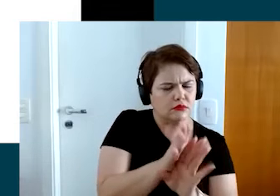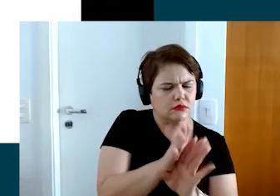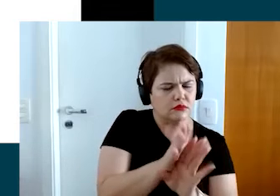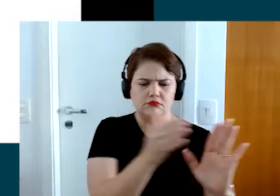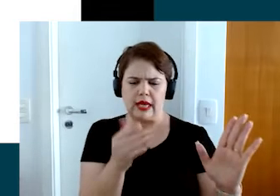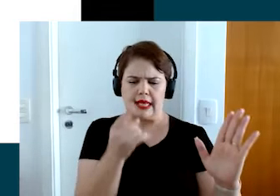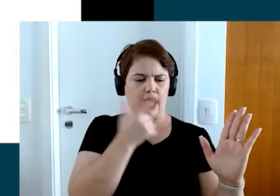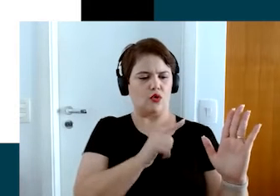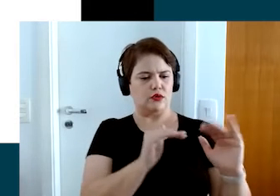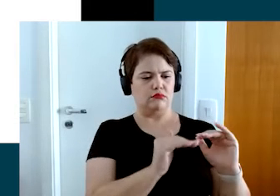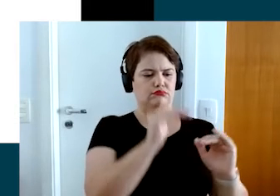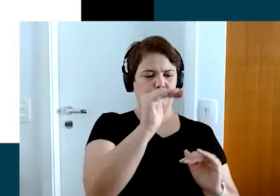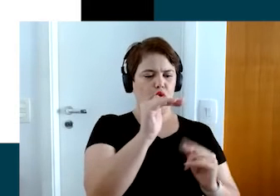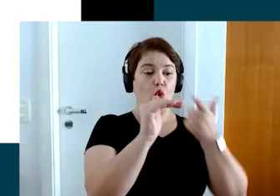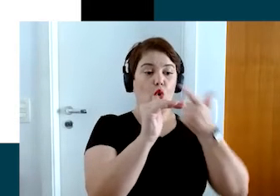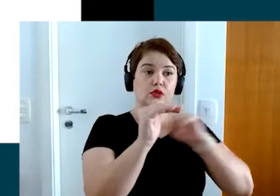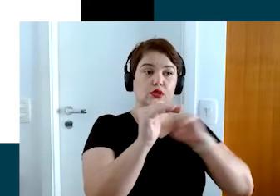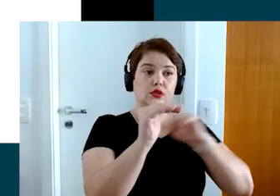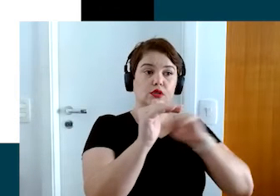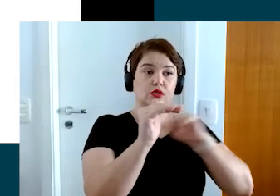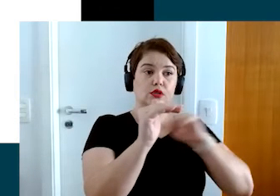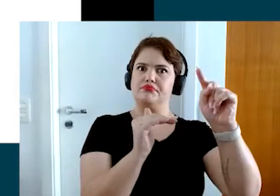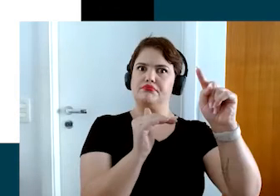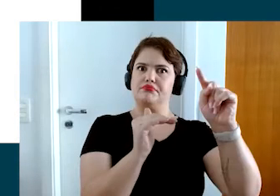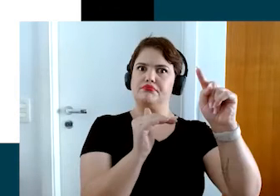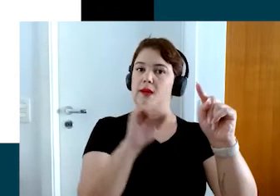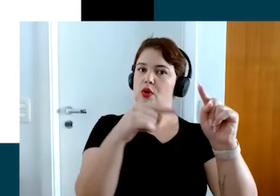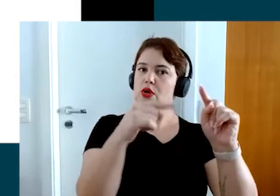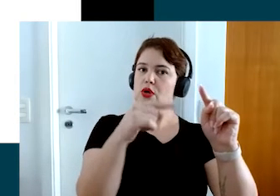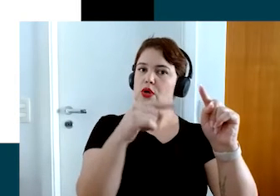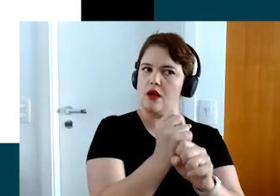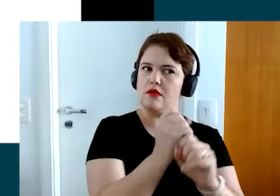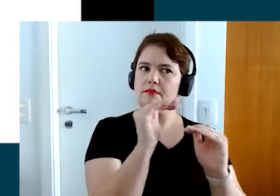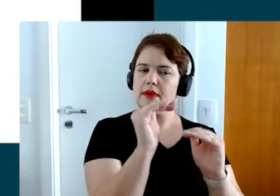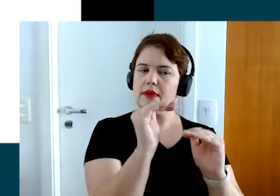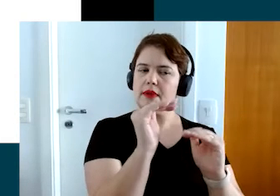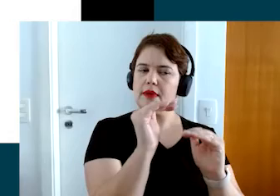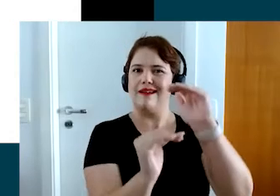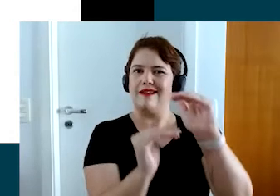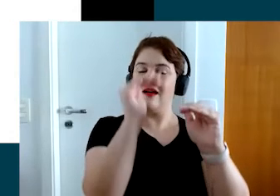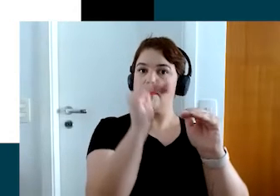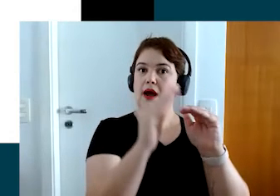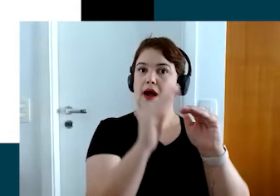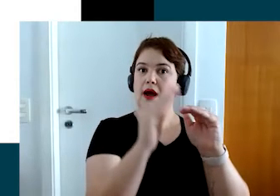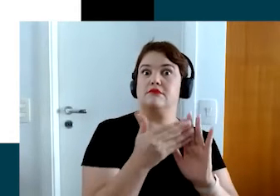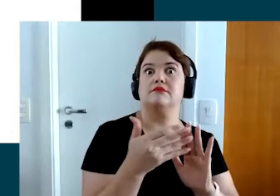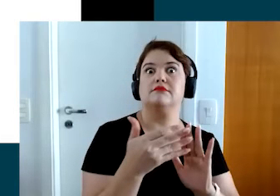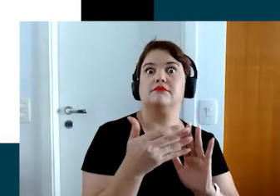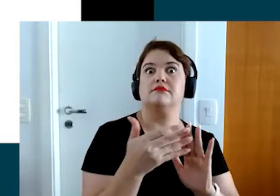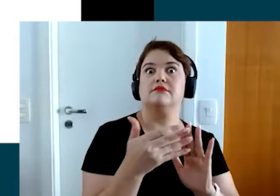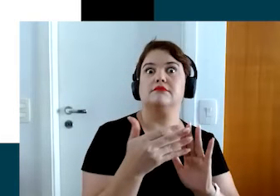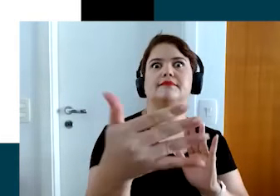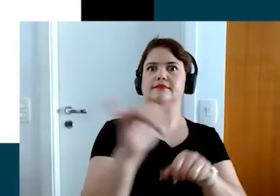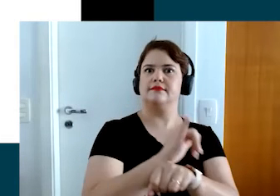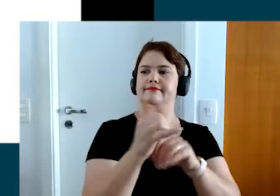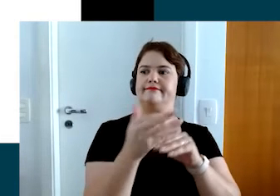nessa posição ou alcance essa posição no mercado. Daqui a 5 é essa e daqui a 10 é essa. Mas o planejamento estratégico que a gente vai fazer